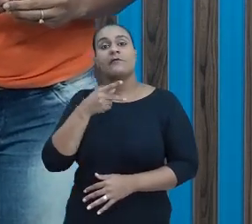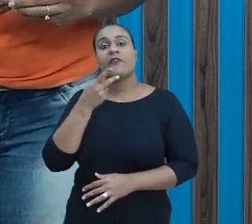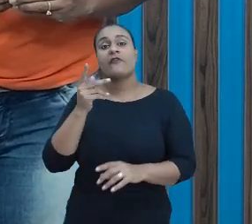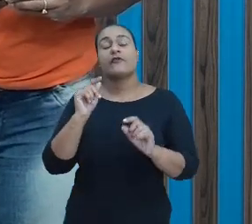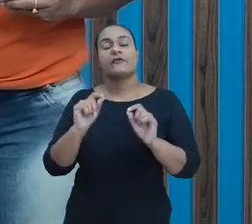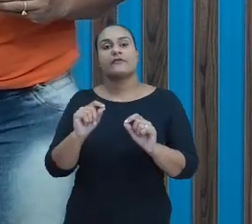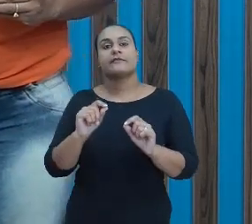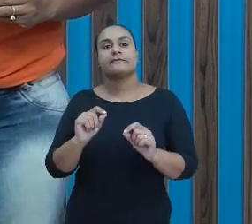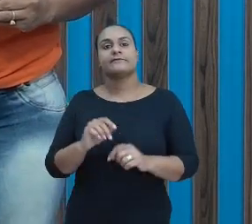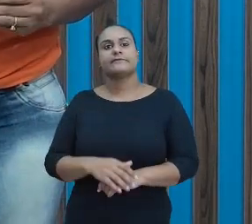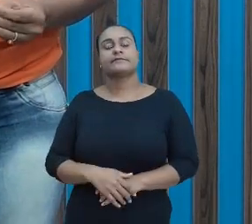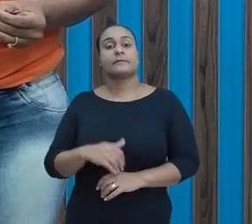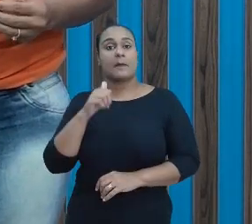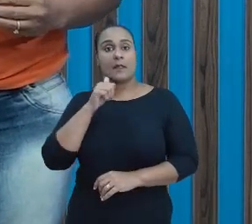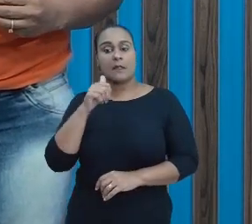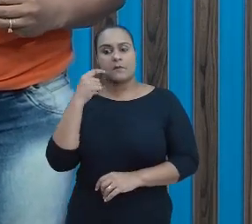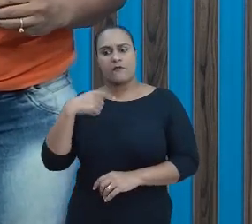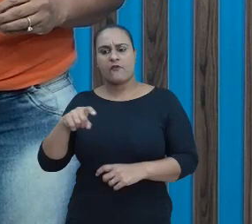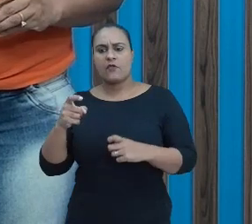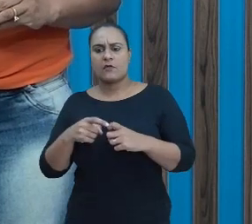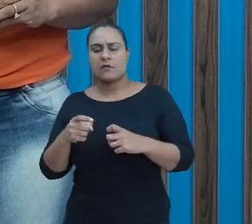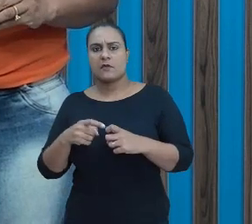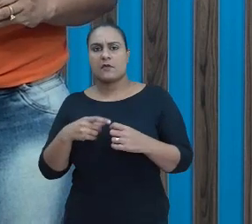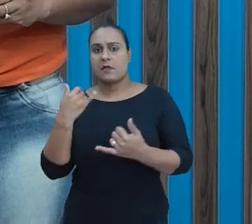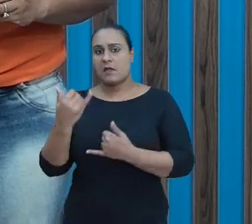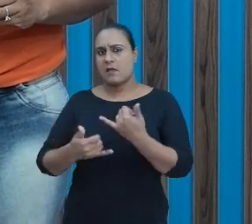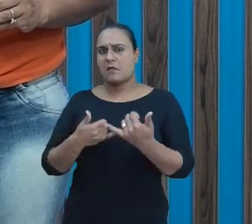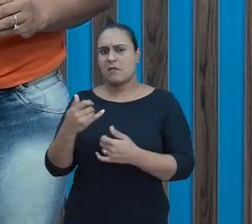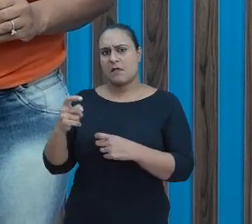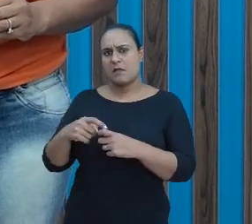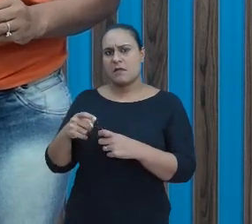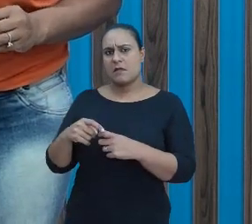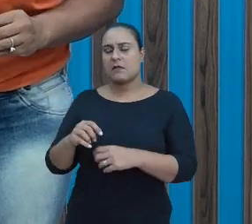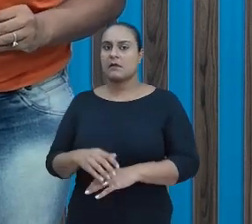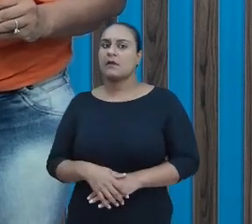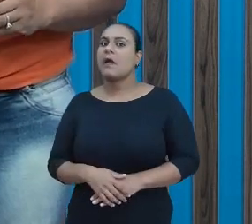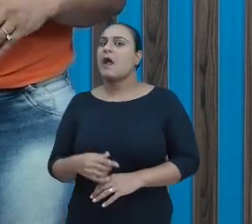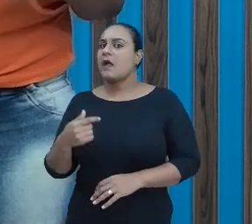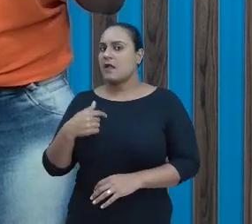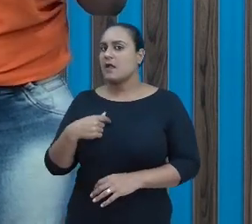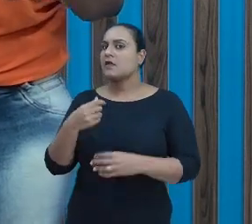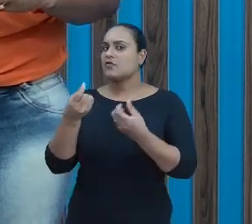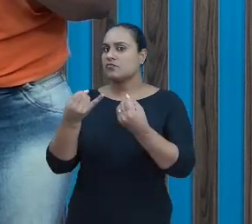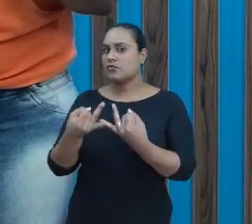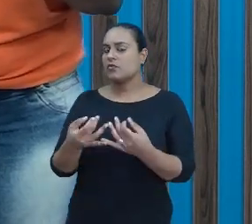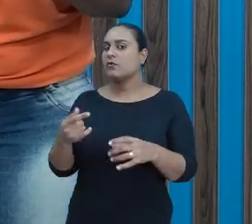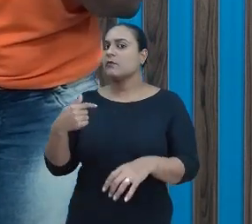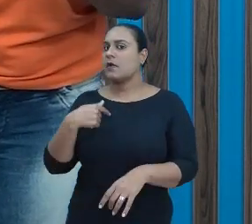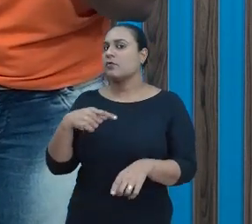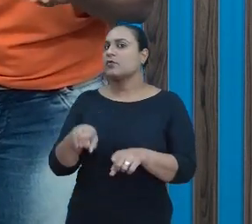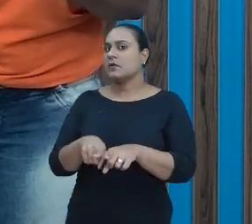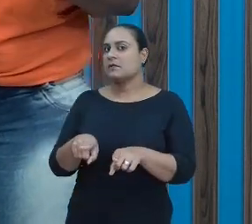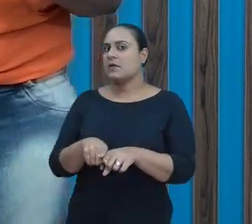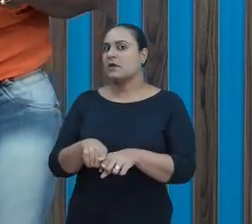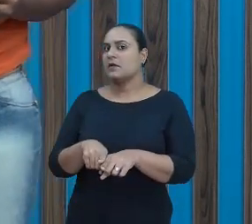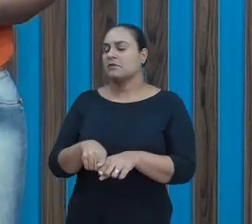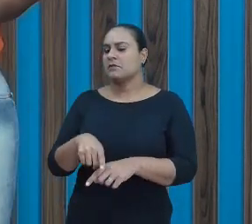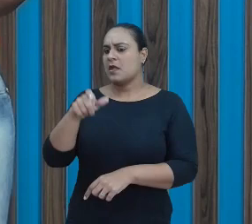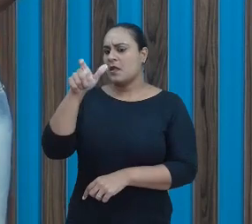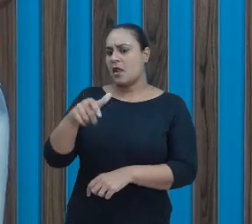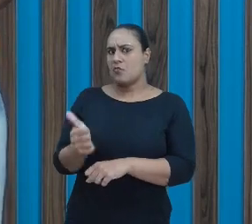uma garota que foi ao médico e disse, eu brinco de médico. Ele disse, eu também já brinquei. E ele sendo médico naquele